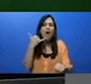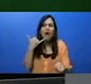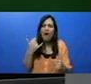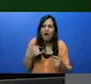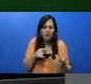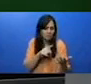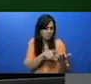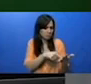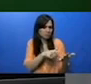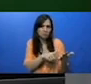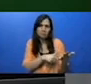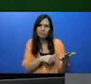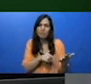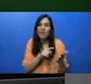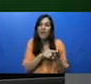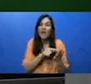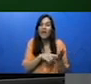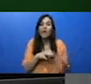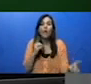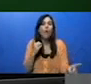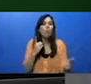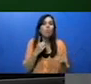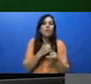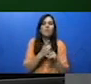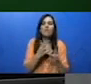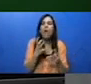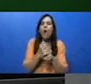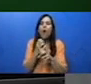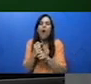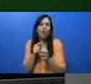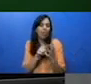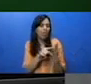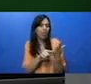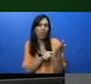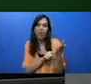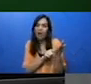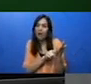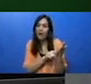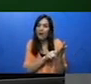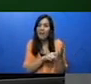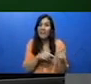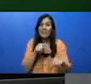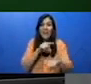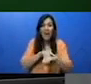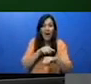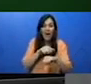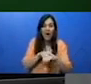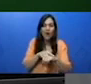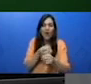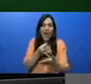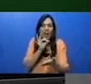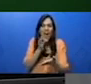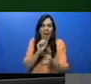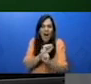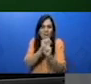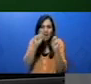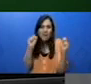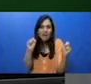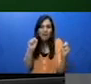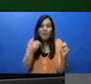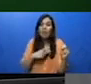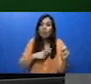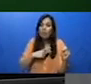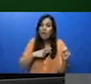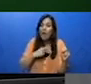cálculos na calculadora, encontramos números novamente. Na hora do café da manhã tem as unidades de pães que a